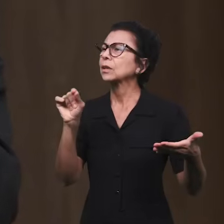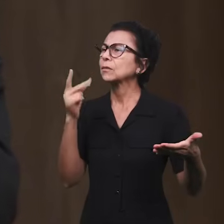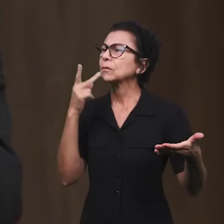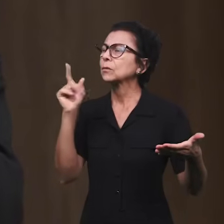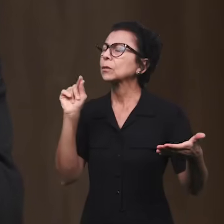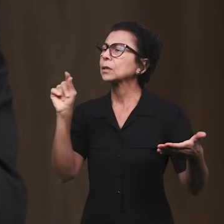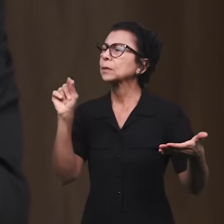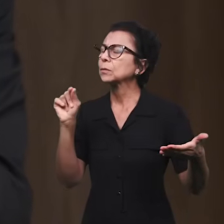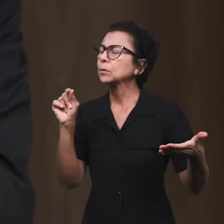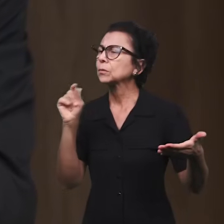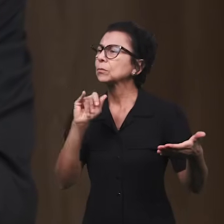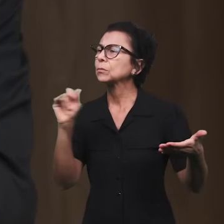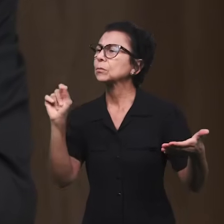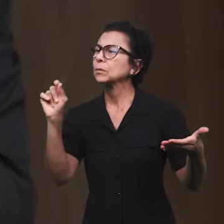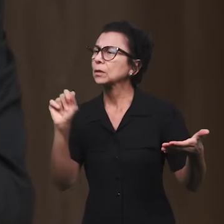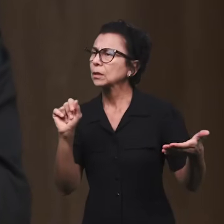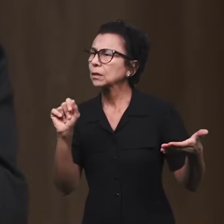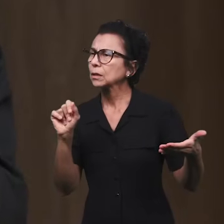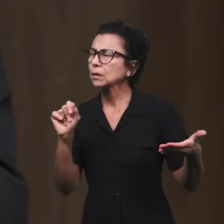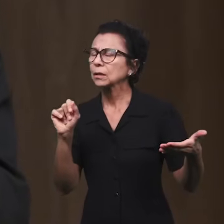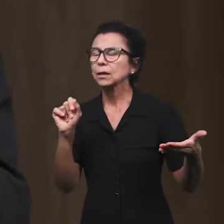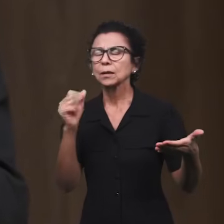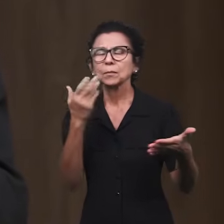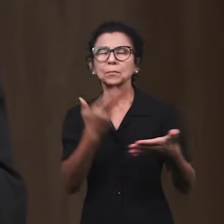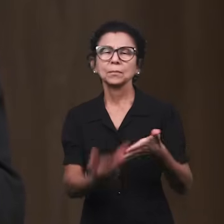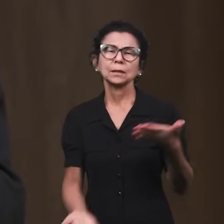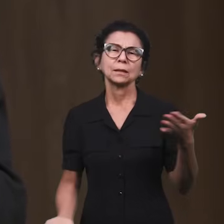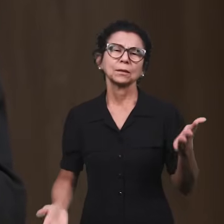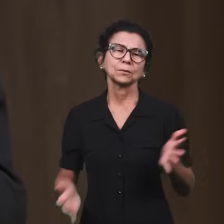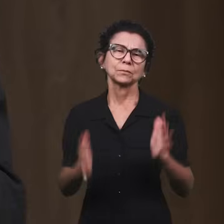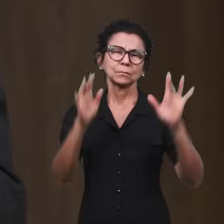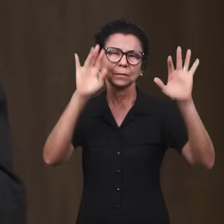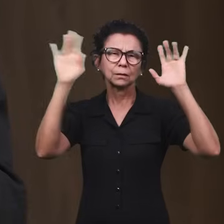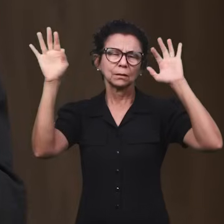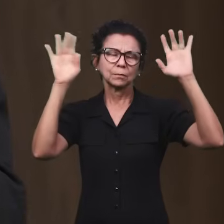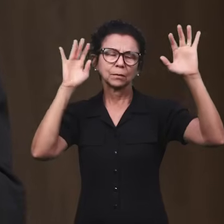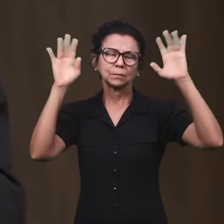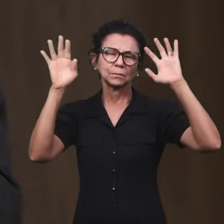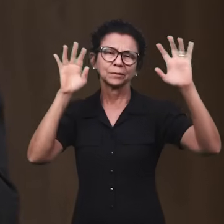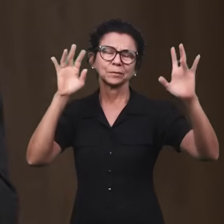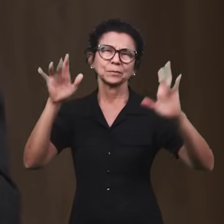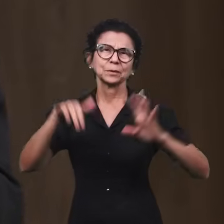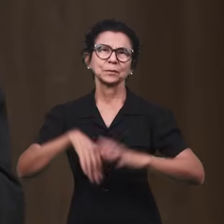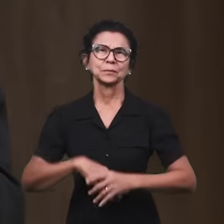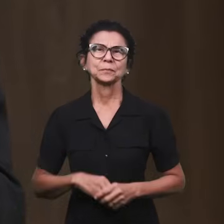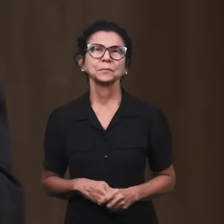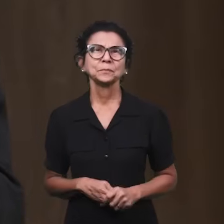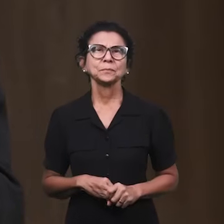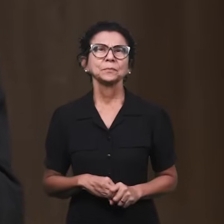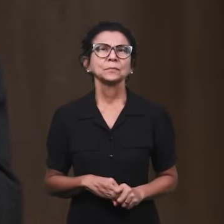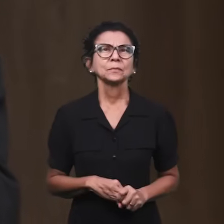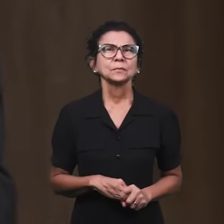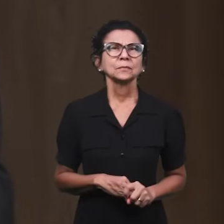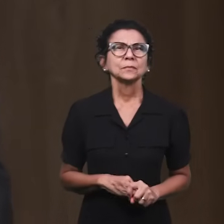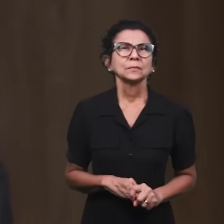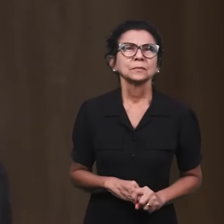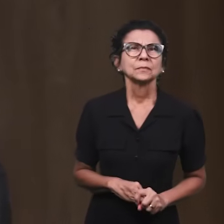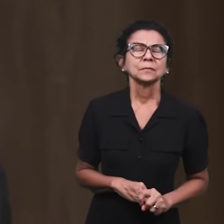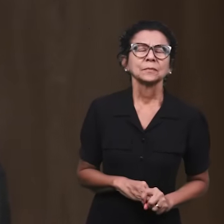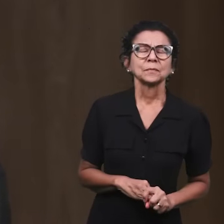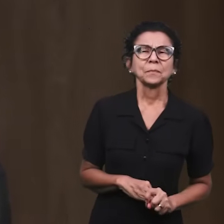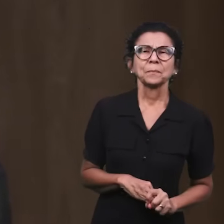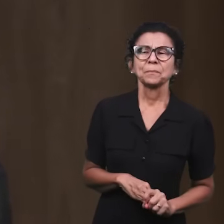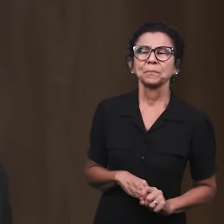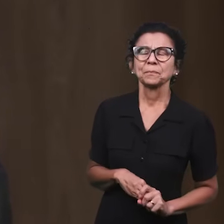reunião... E foi tratado um assunto muito bom, inclusive, aí estava acabando, aí uma pessoa falou assim, olha, inclusive, podia